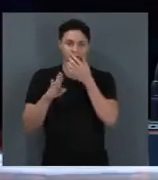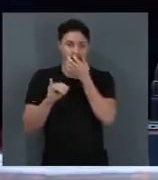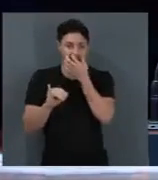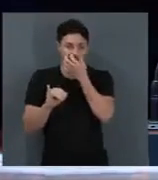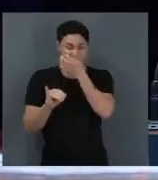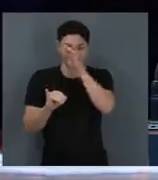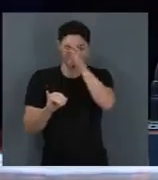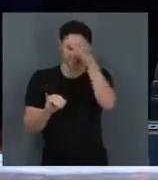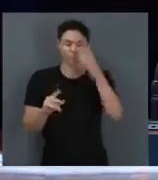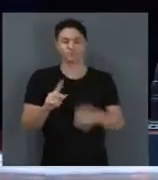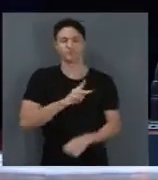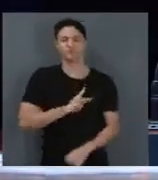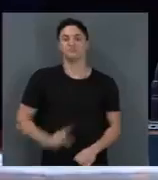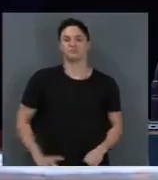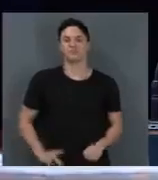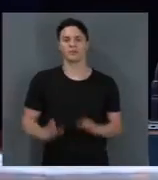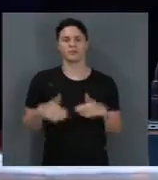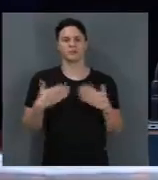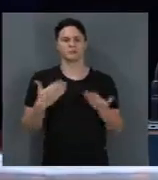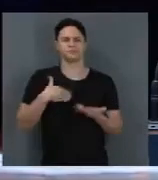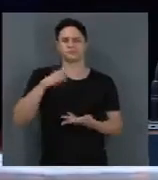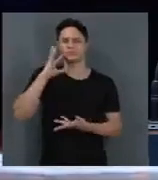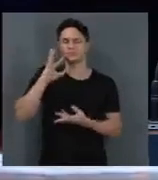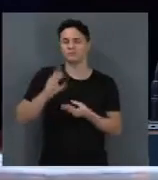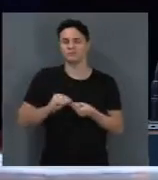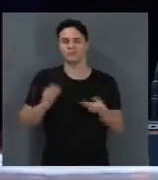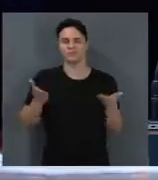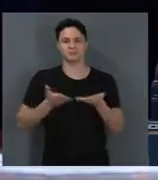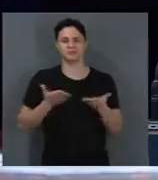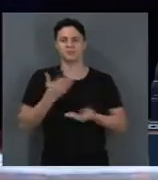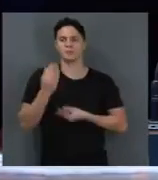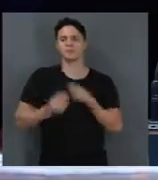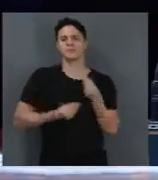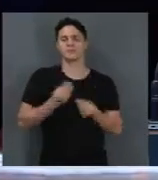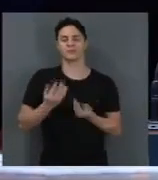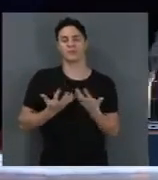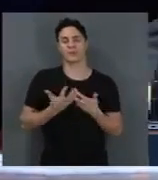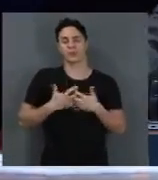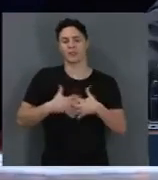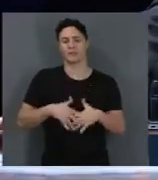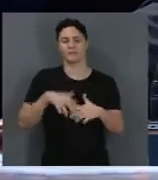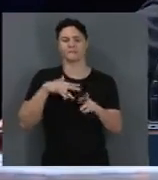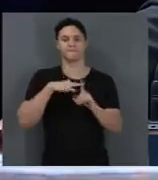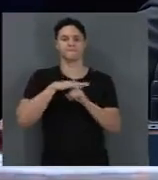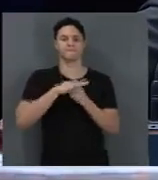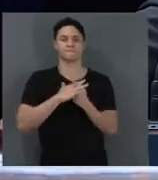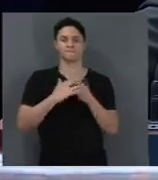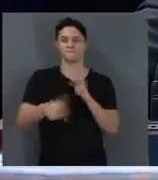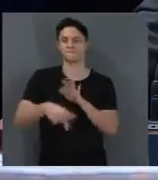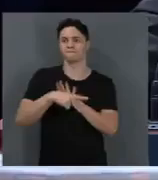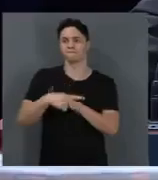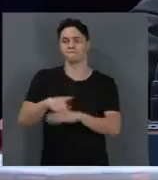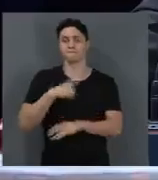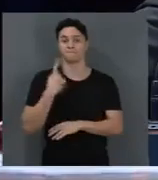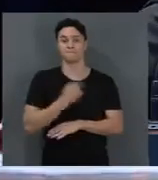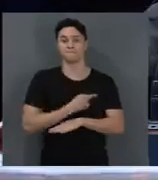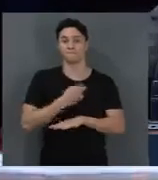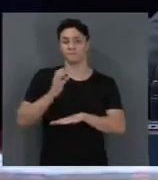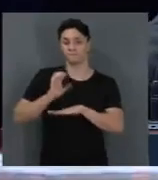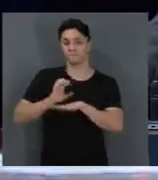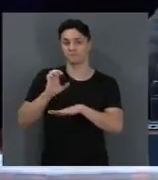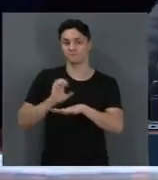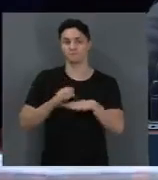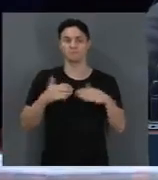Presidente, esse é um pequeno resumo de como é que está a situação no nosso Estado.